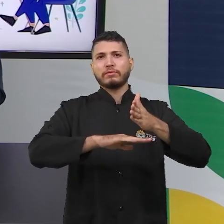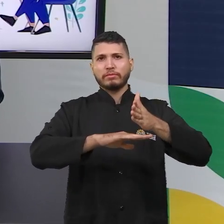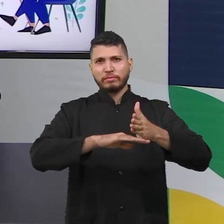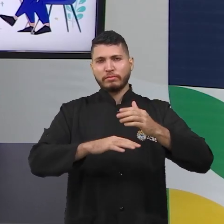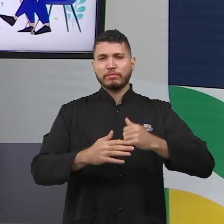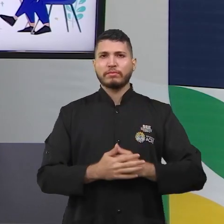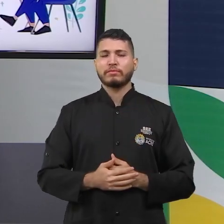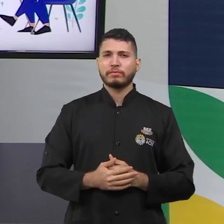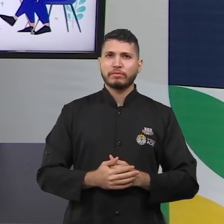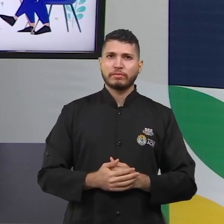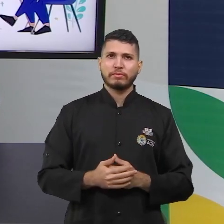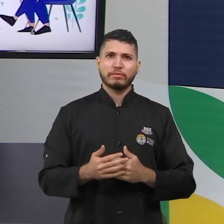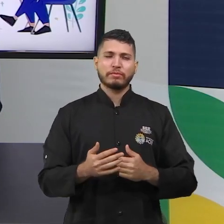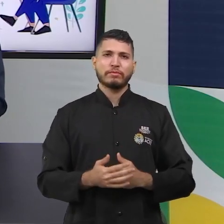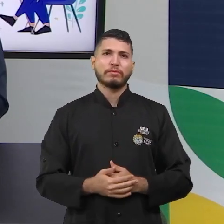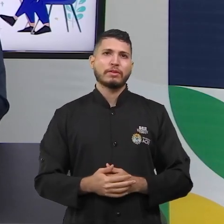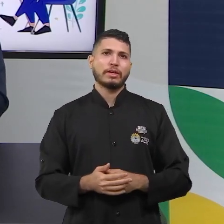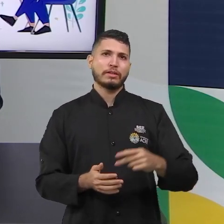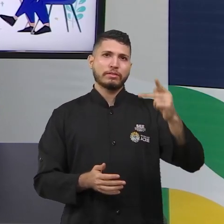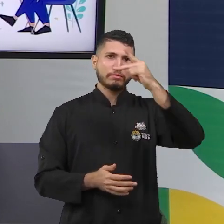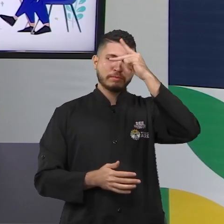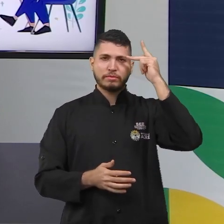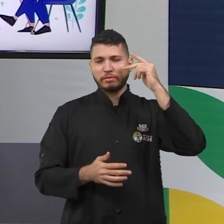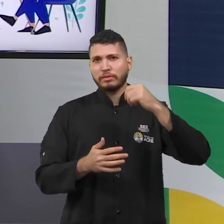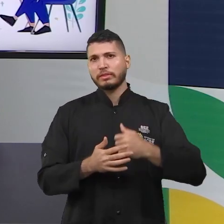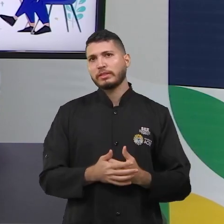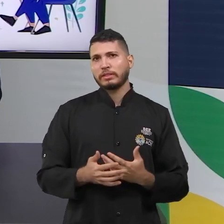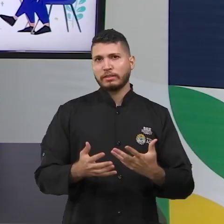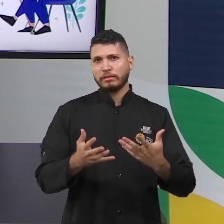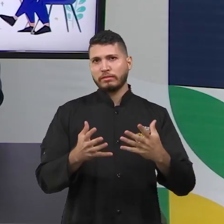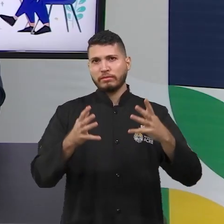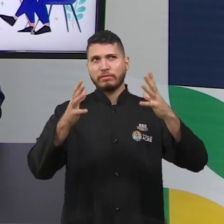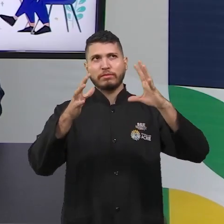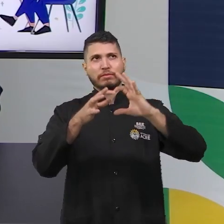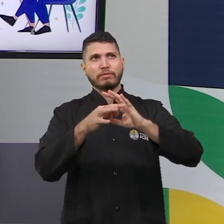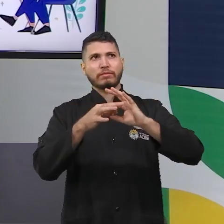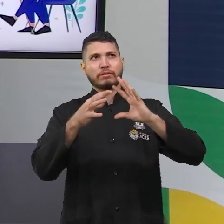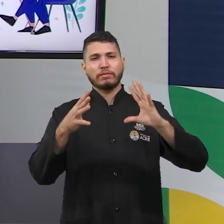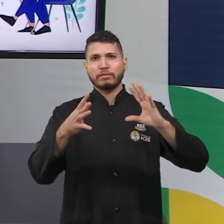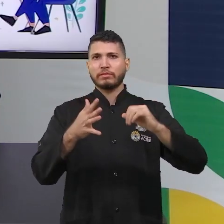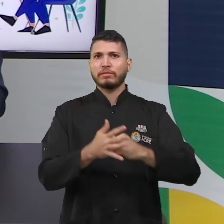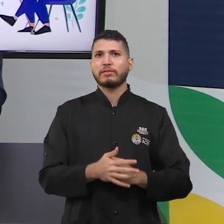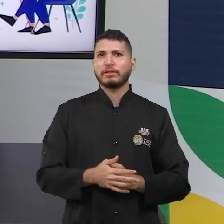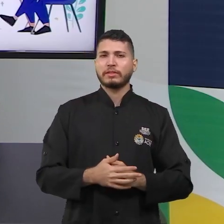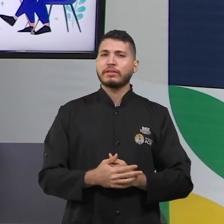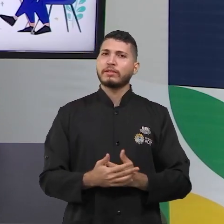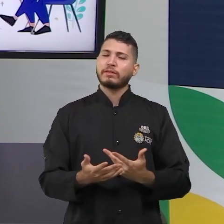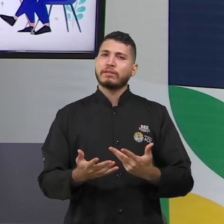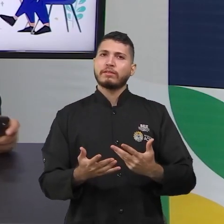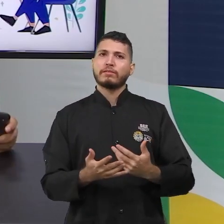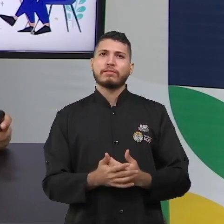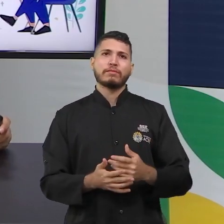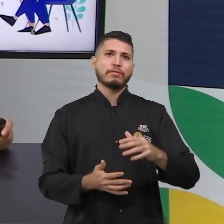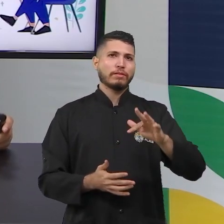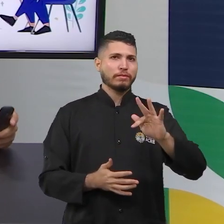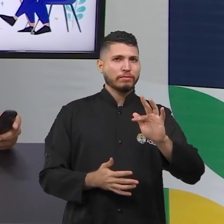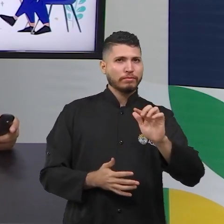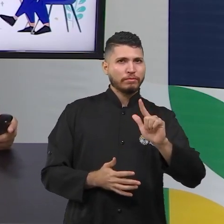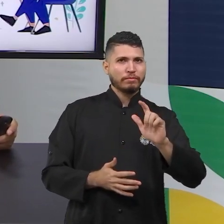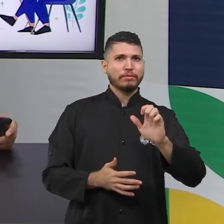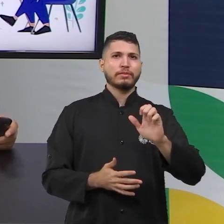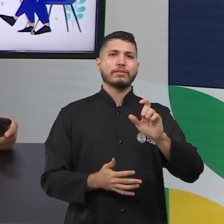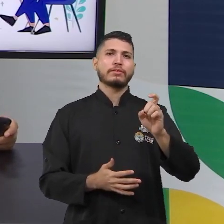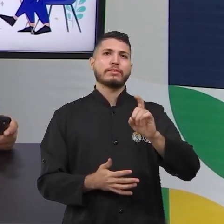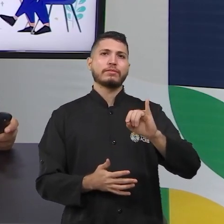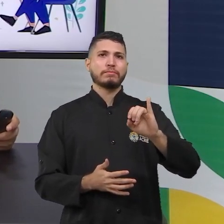da flexibilidade, onde as pessoas querem flexibilidade, principalmente de horários, a fim de ter aí uma qualidade